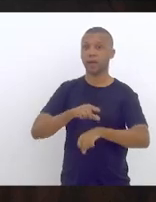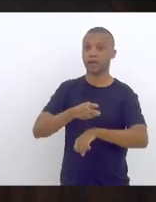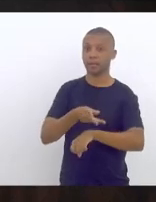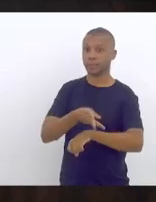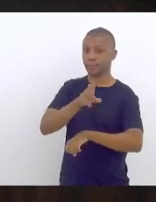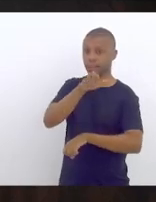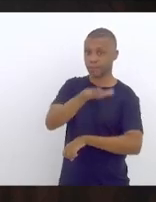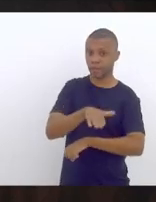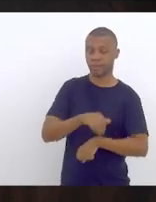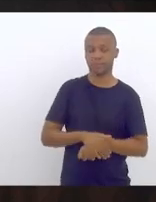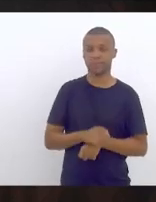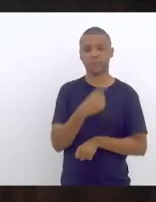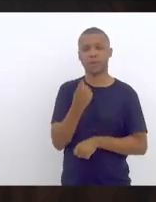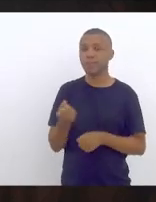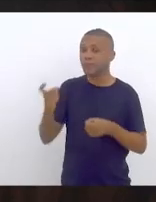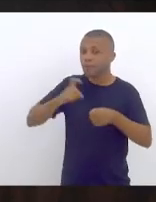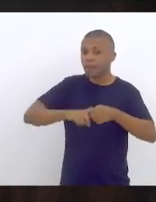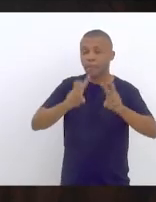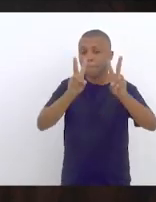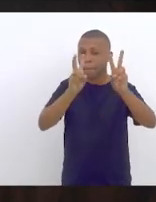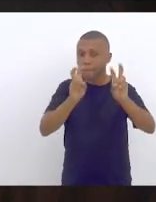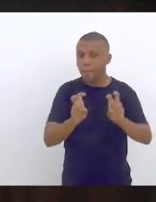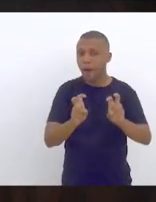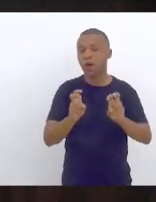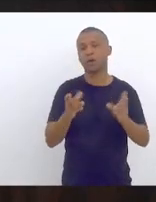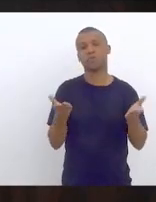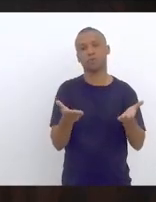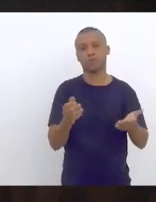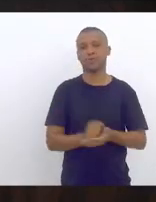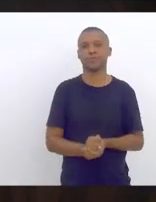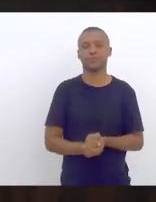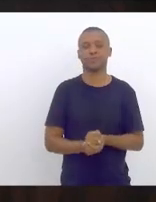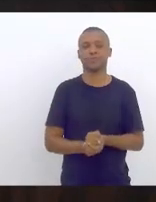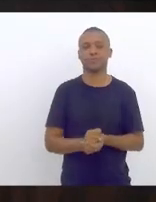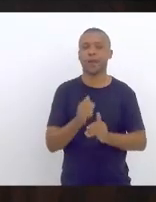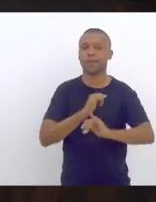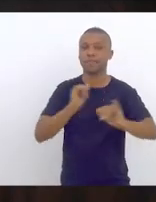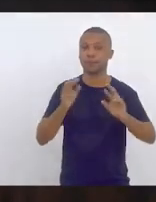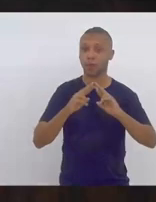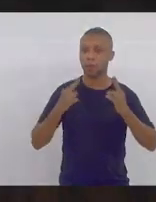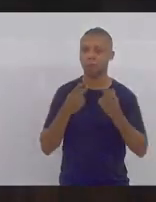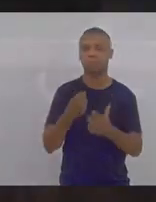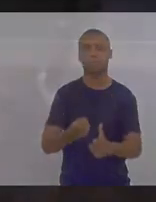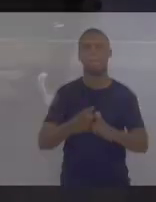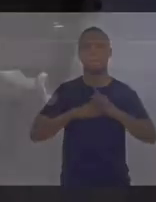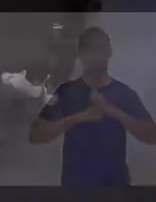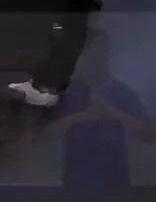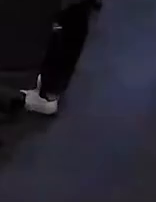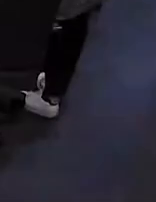quando retornaremos com a ordem do dia está suspensa a sessão